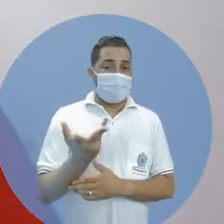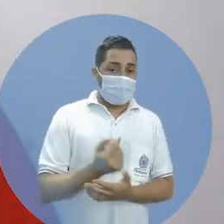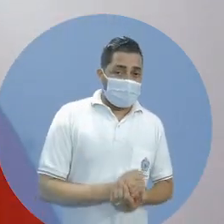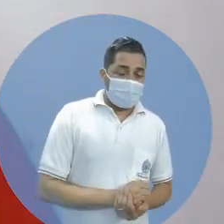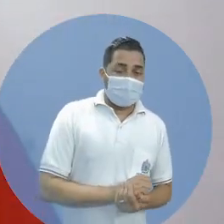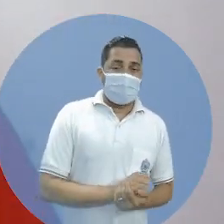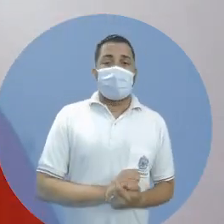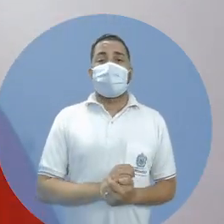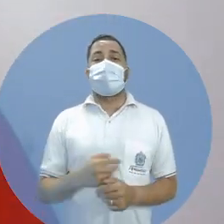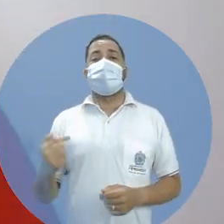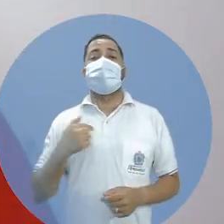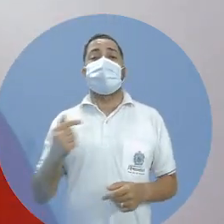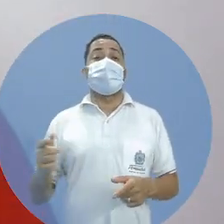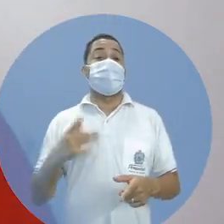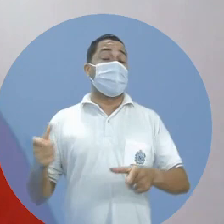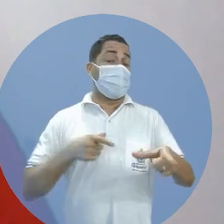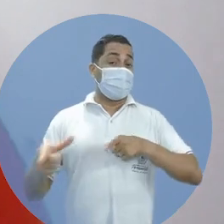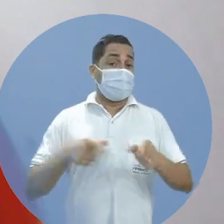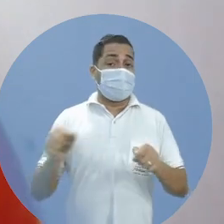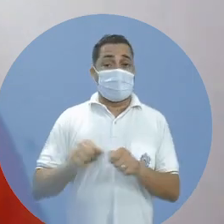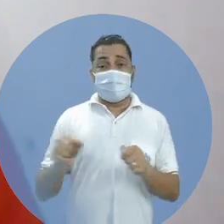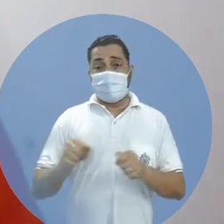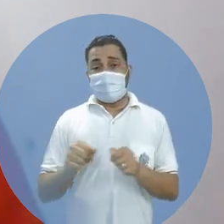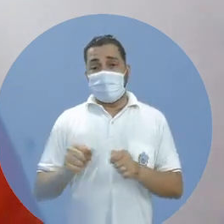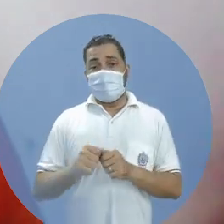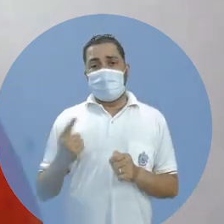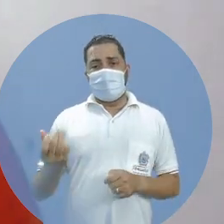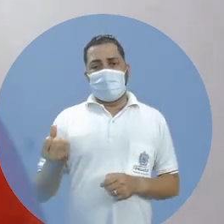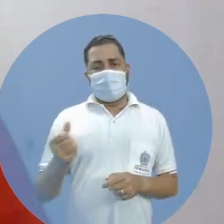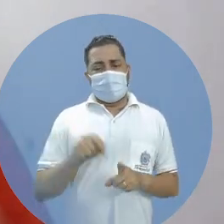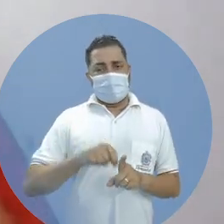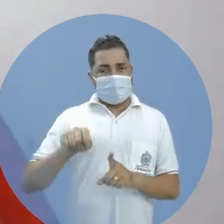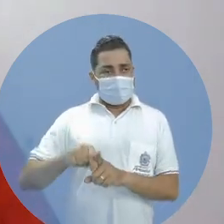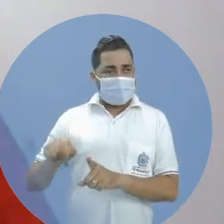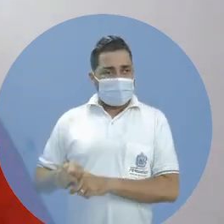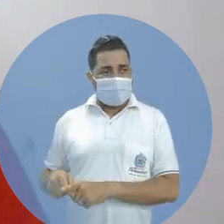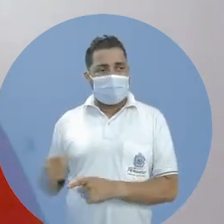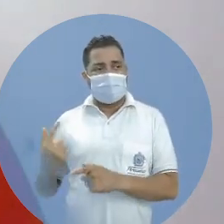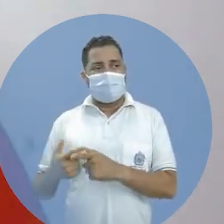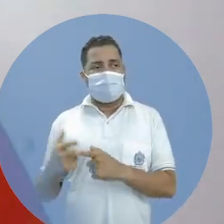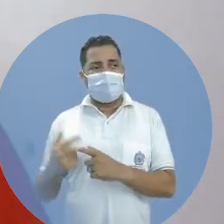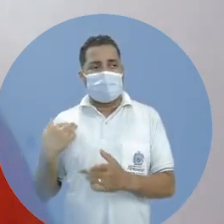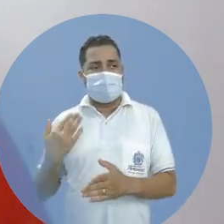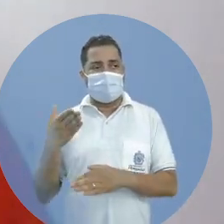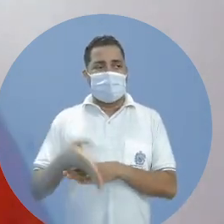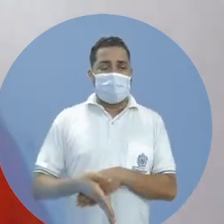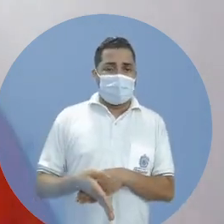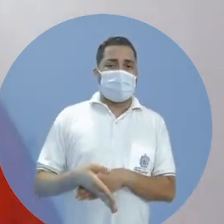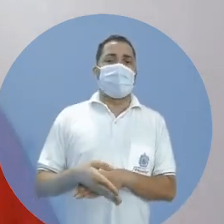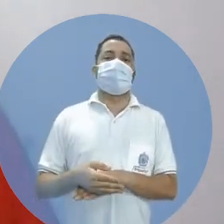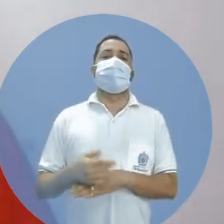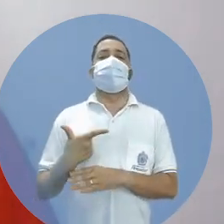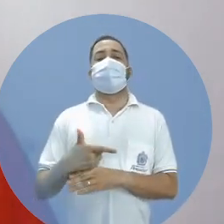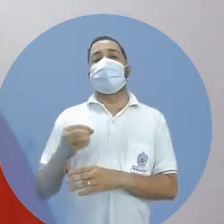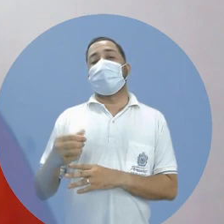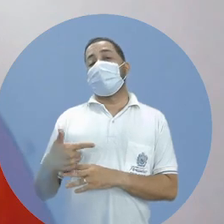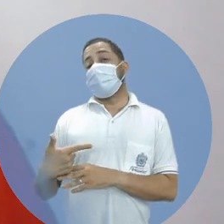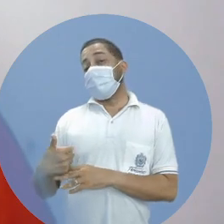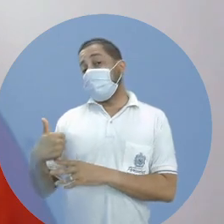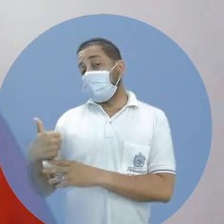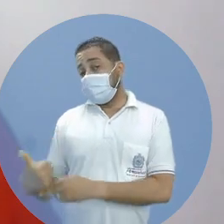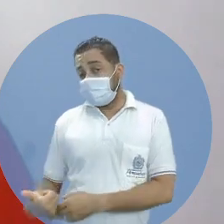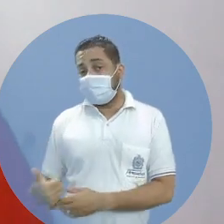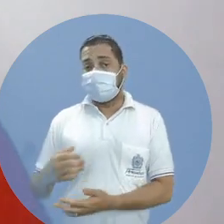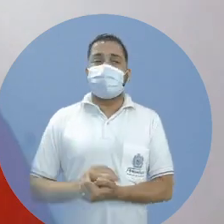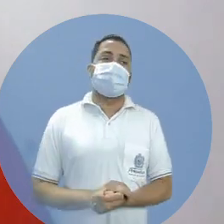que a gente foi desenvolvendo nesses 6 meses, porque eu entro agora em 2021, foi